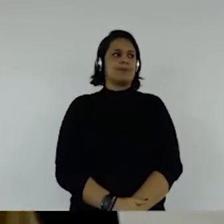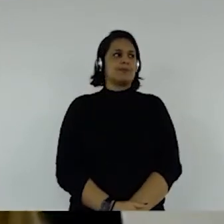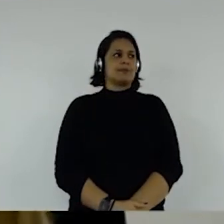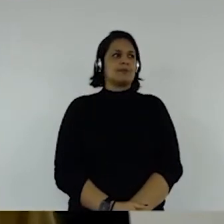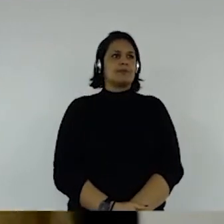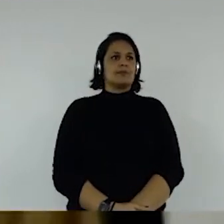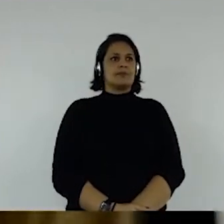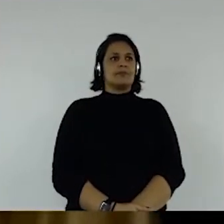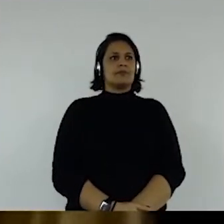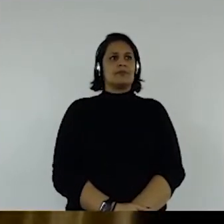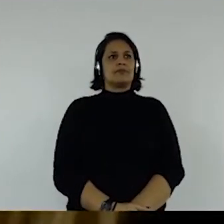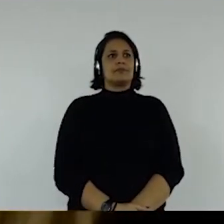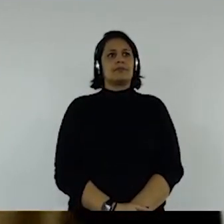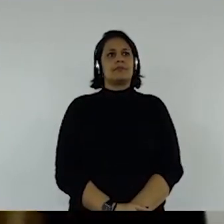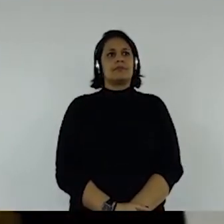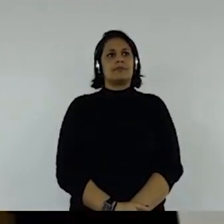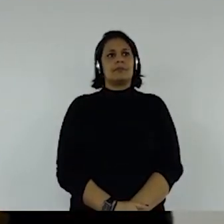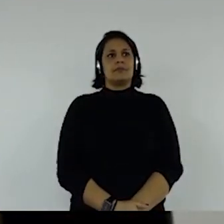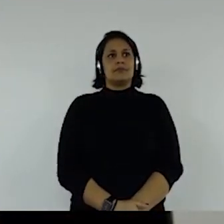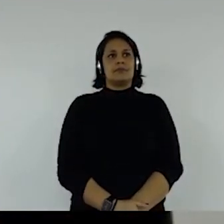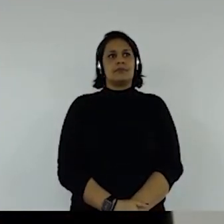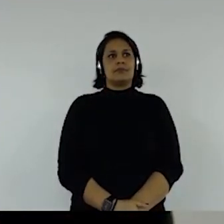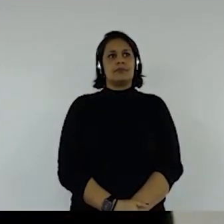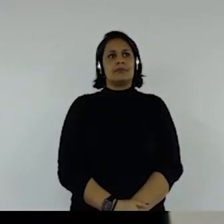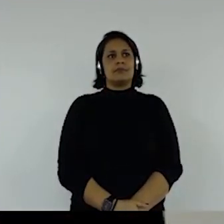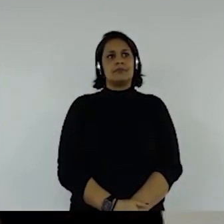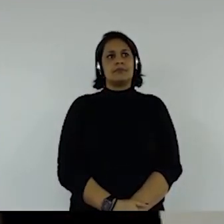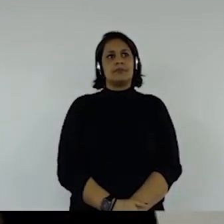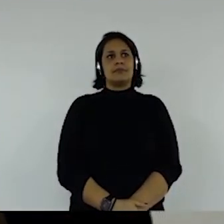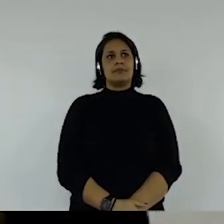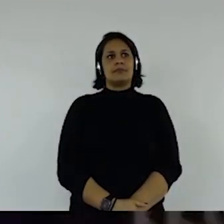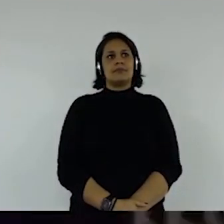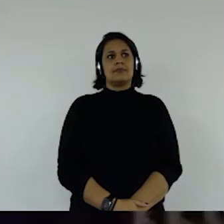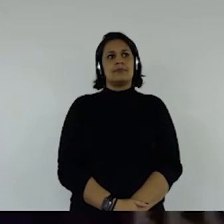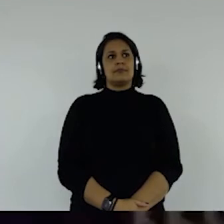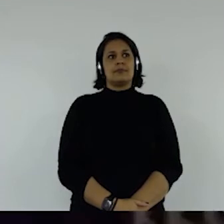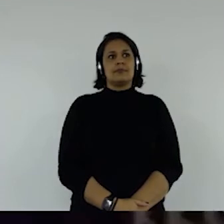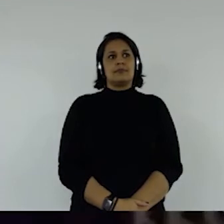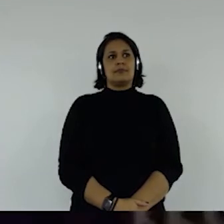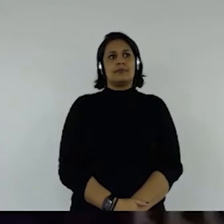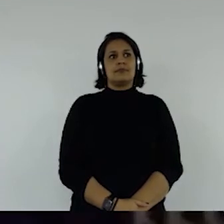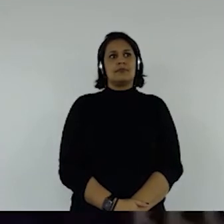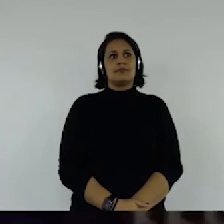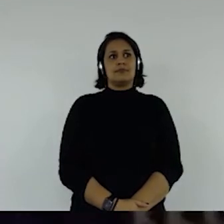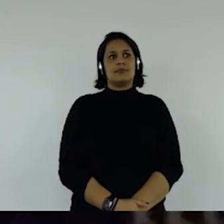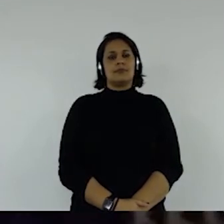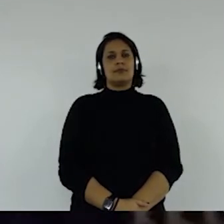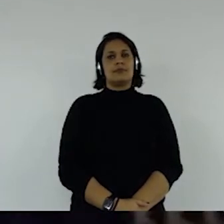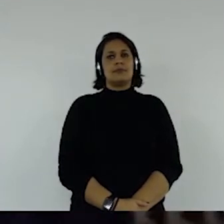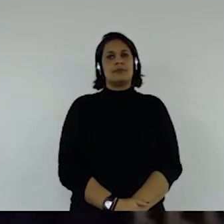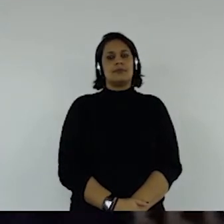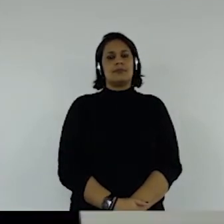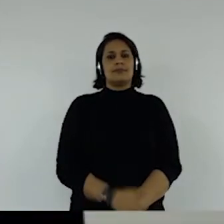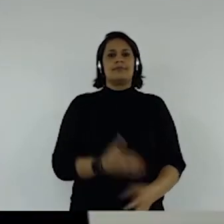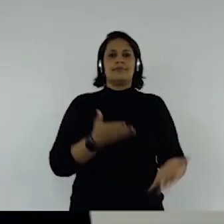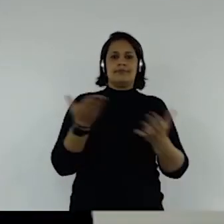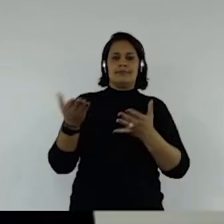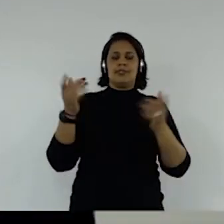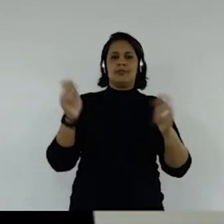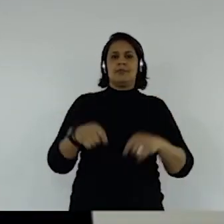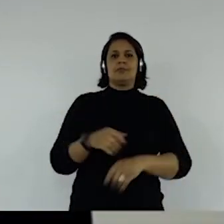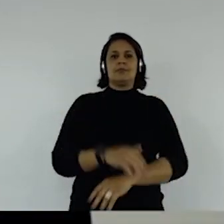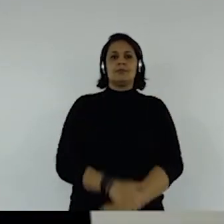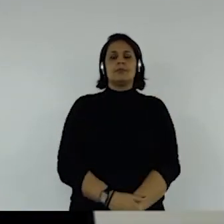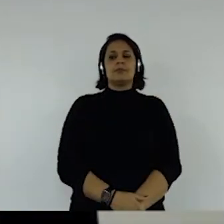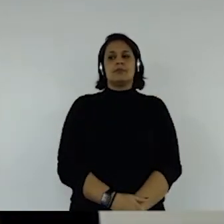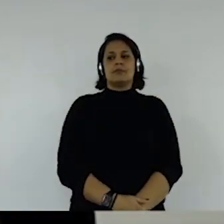Se alguém tiver alguma consideração. Eu tenho, então. Posso só terminar? Claro.